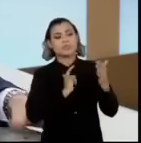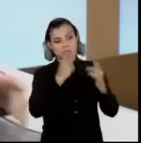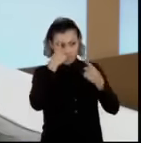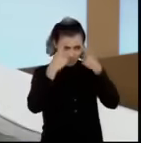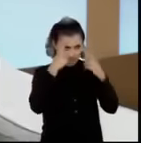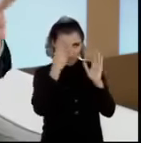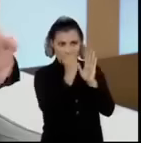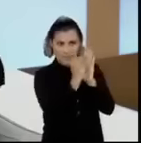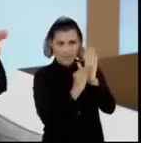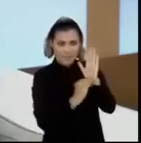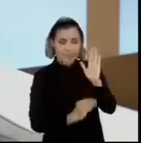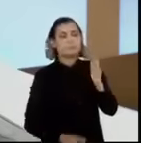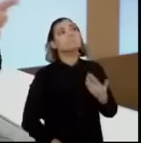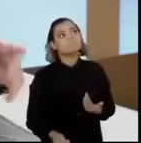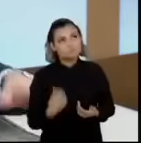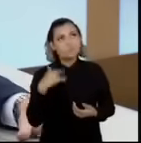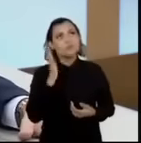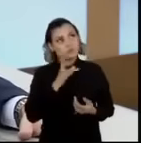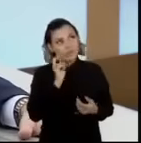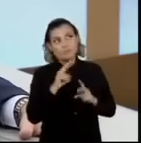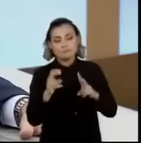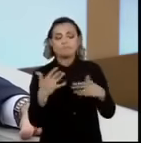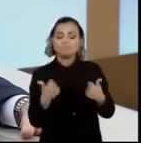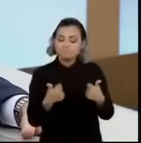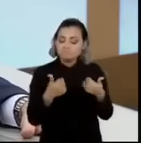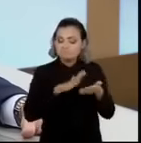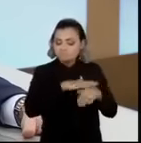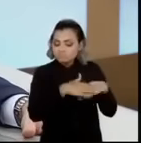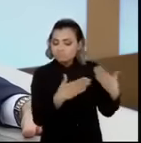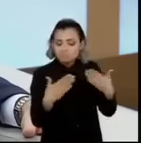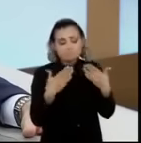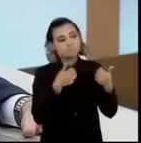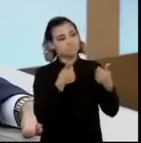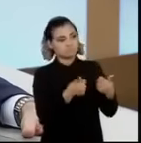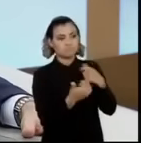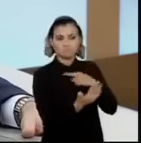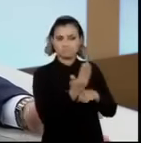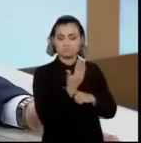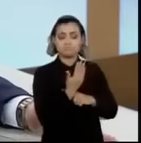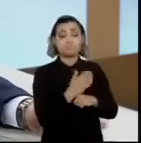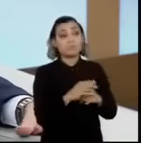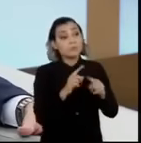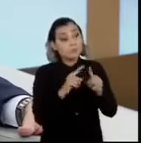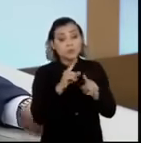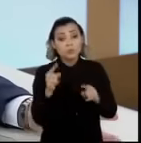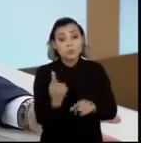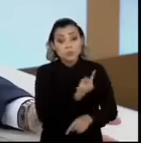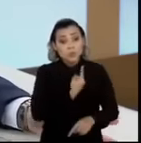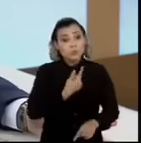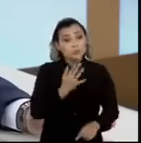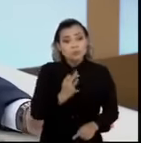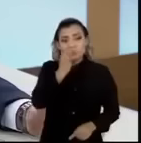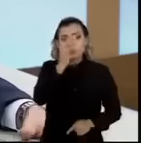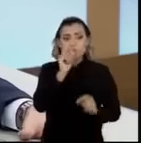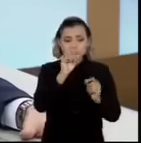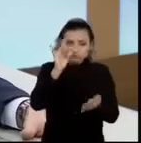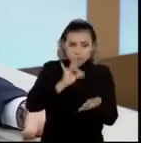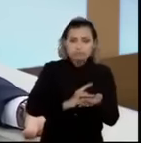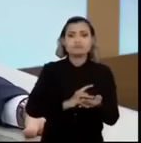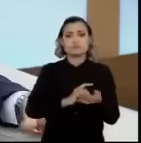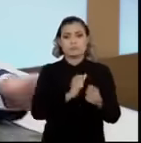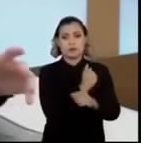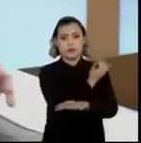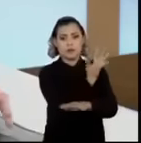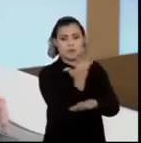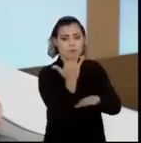ideias inclusive que eu já tinha lido na imprensa e outras fontes. Acho que o nosso futuro, a lógica inclusive para a Amazônia